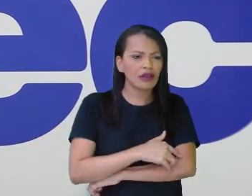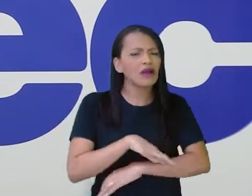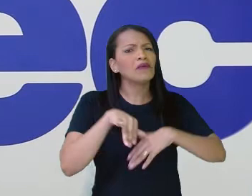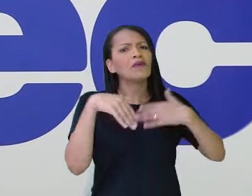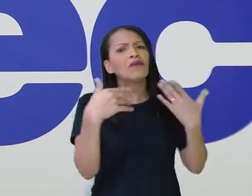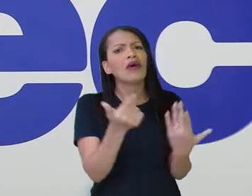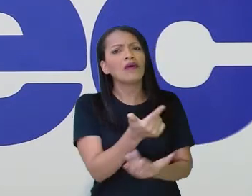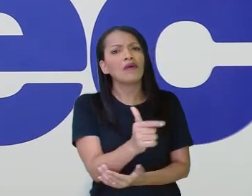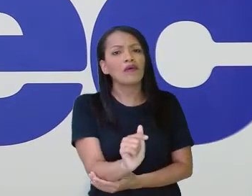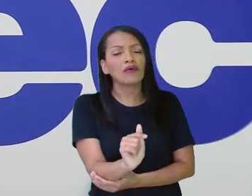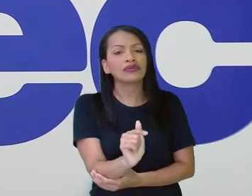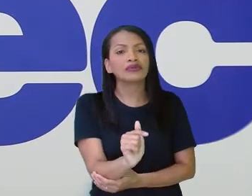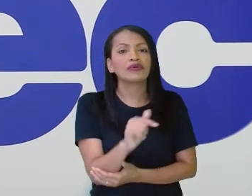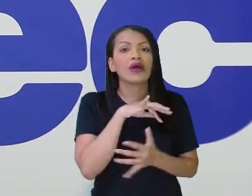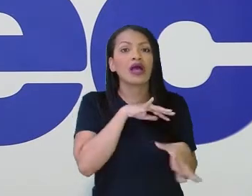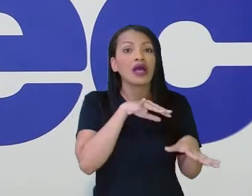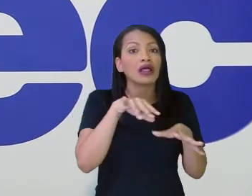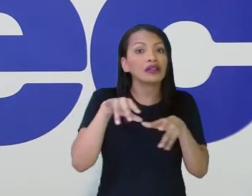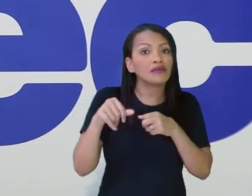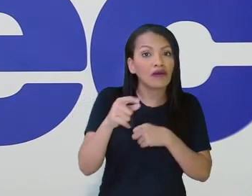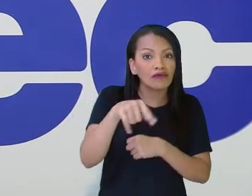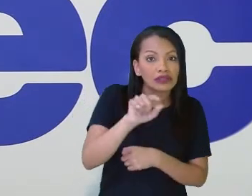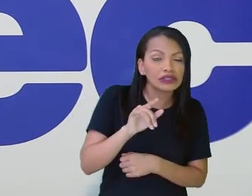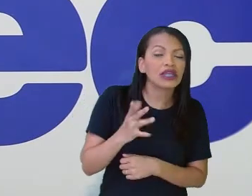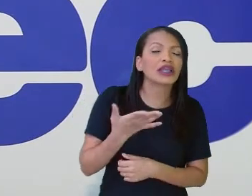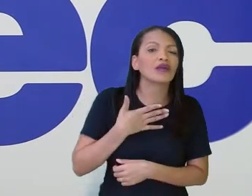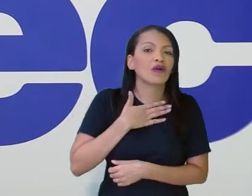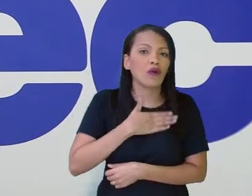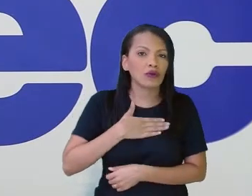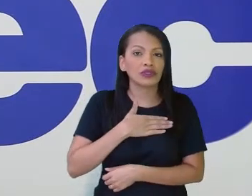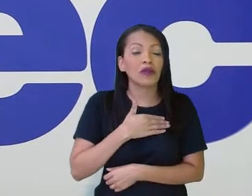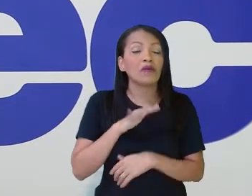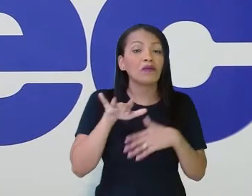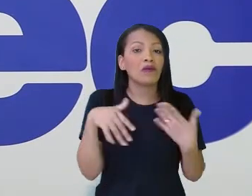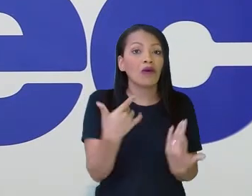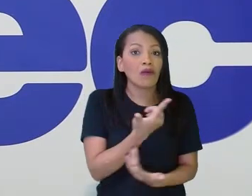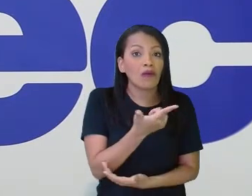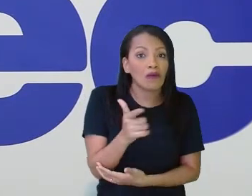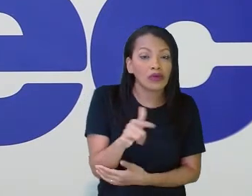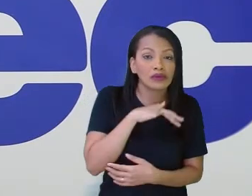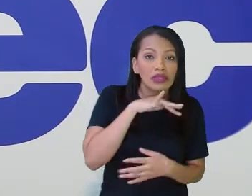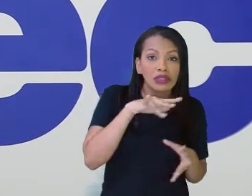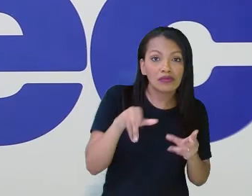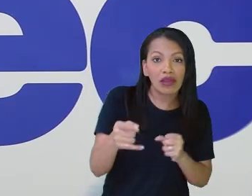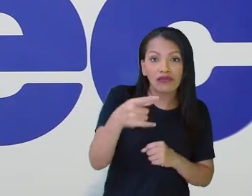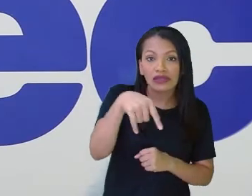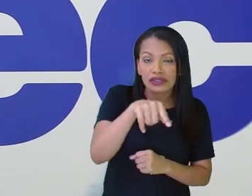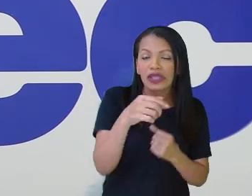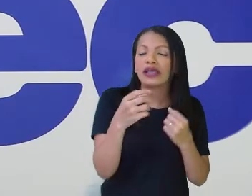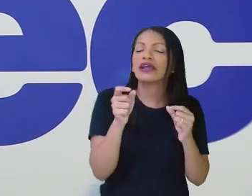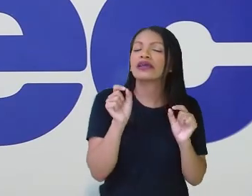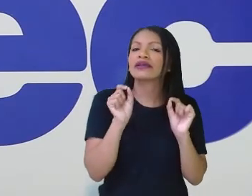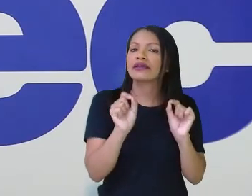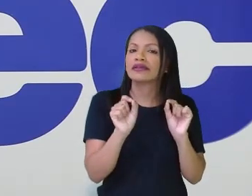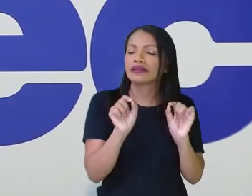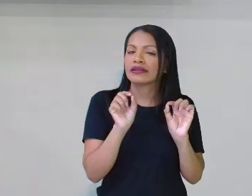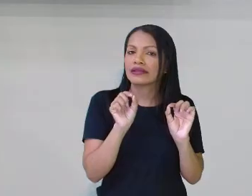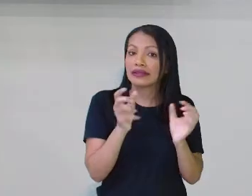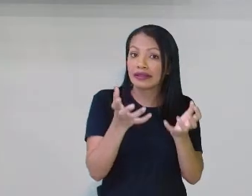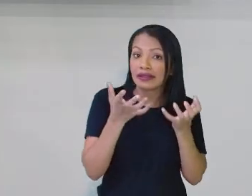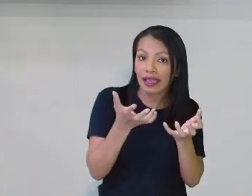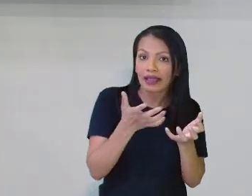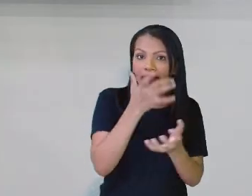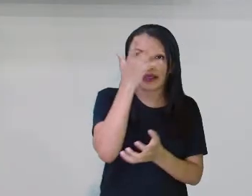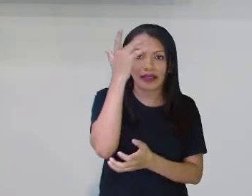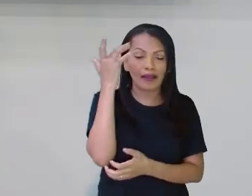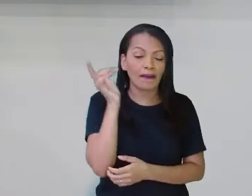que você sugere que a professora Mauricéia traga aqui para a gente trabalhar sobre verbete? Isso mesmo. Para que a